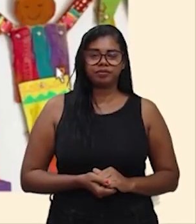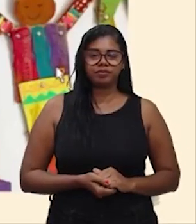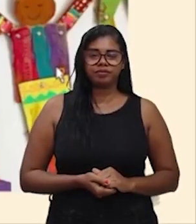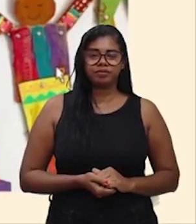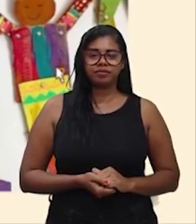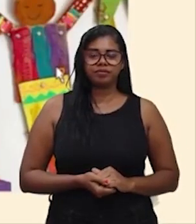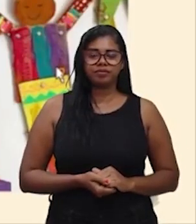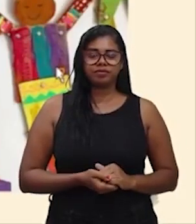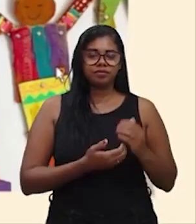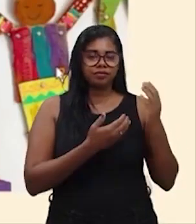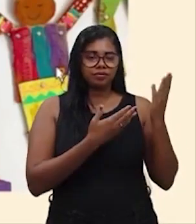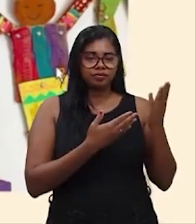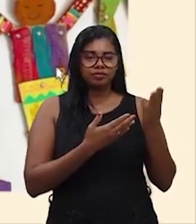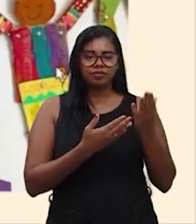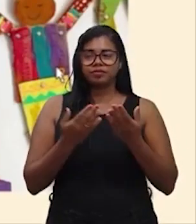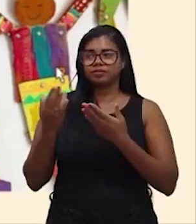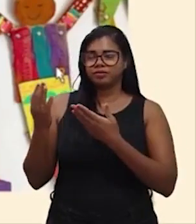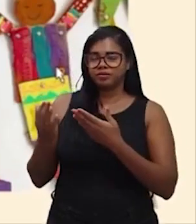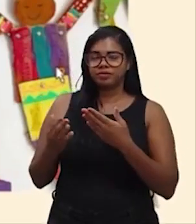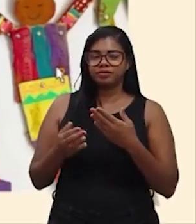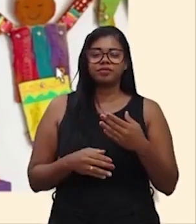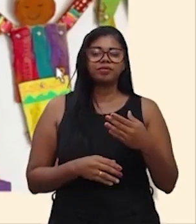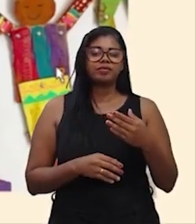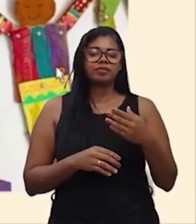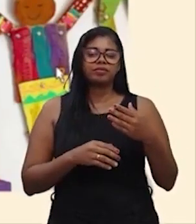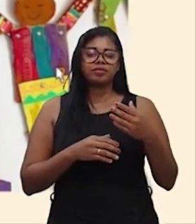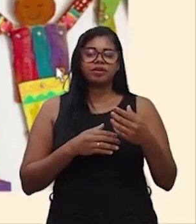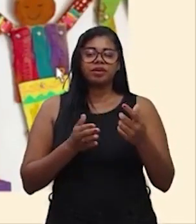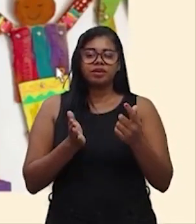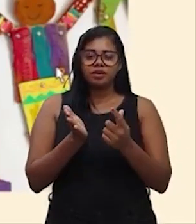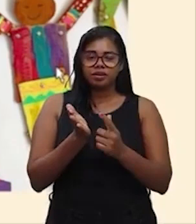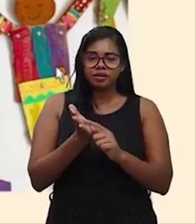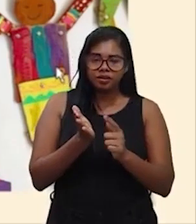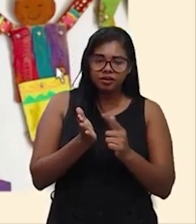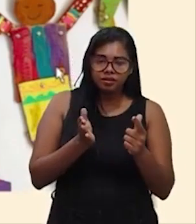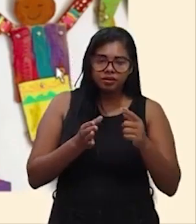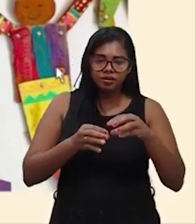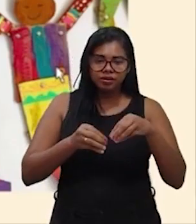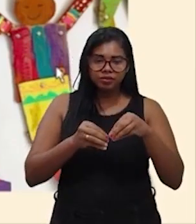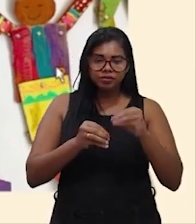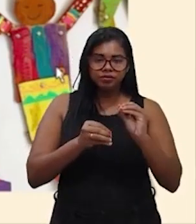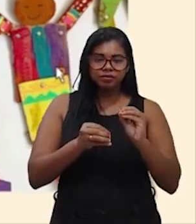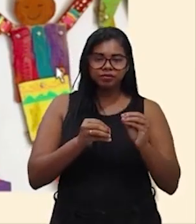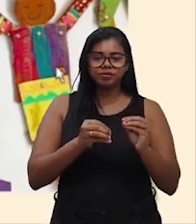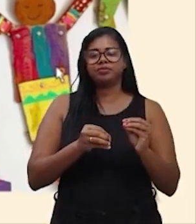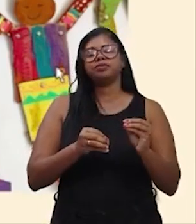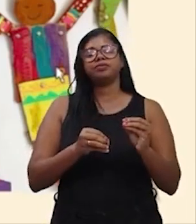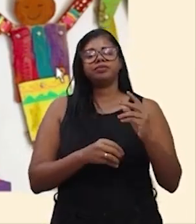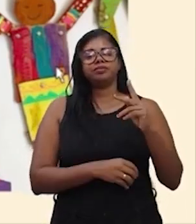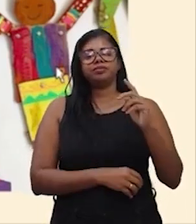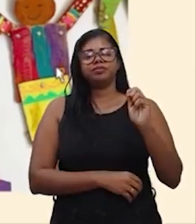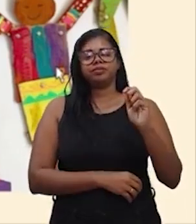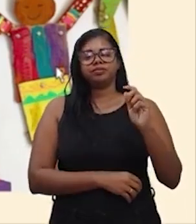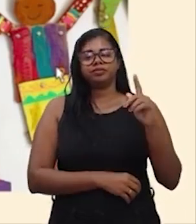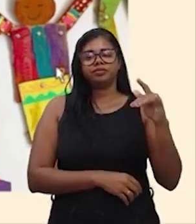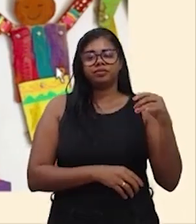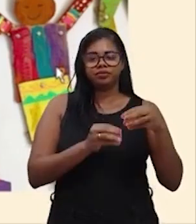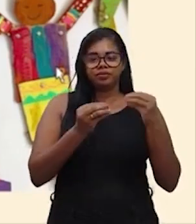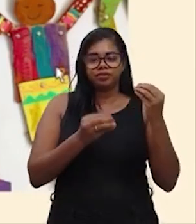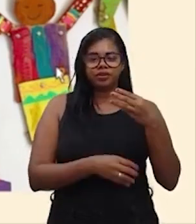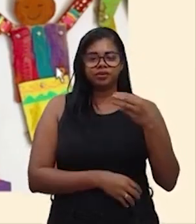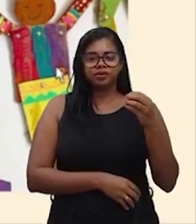e que ela utilizou pedacinhos de papelão, né, que estavam dispersos aí. Eu não lembro qual era o